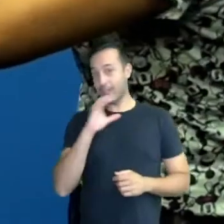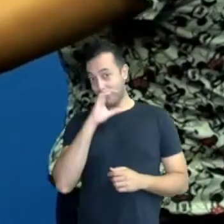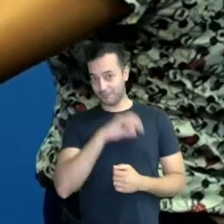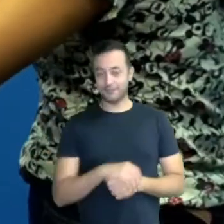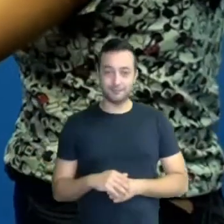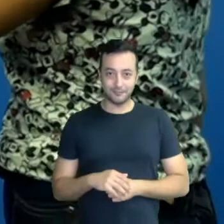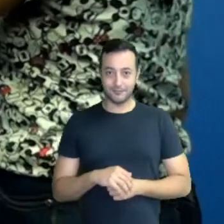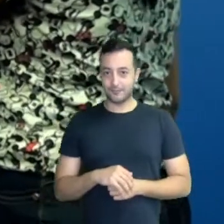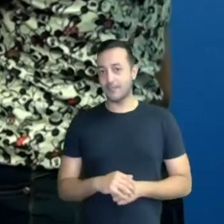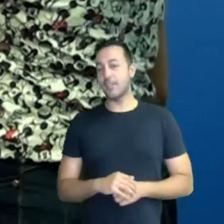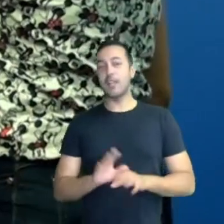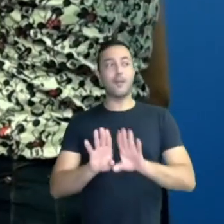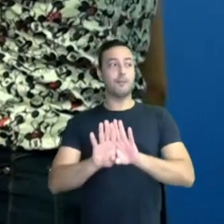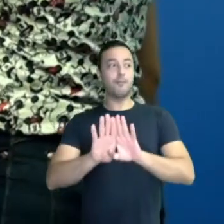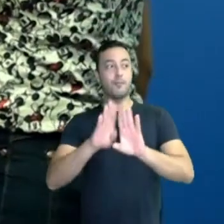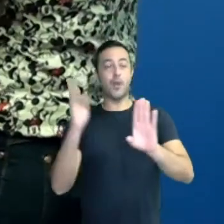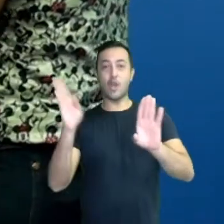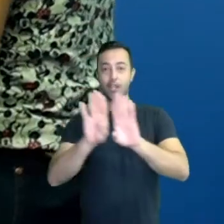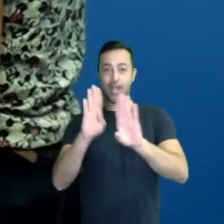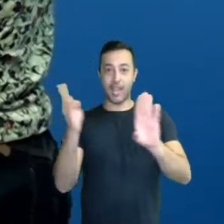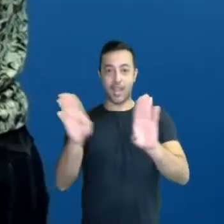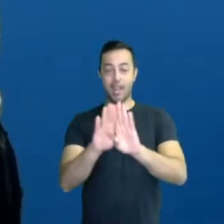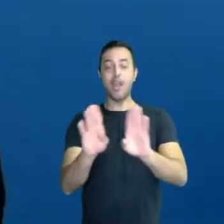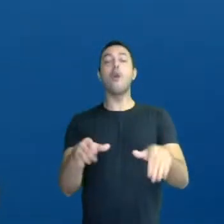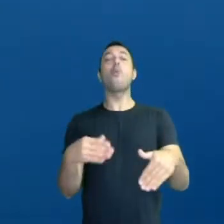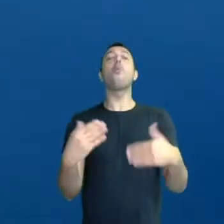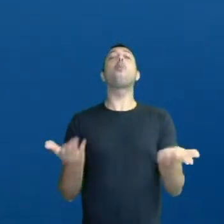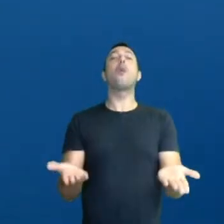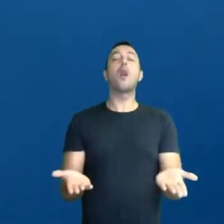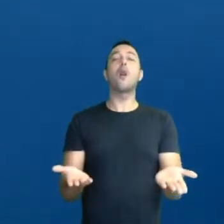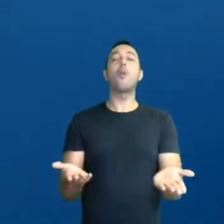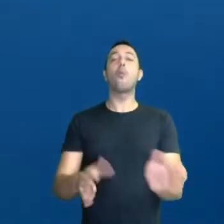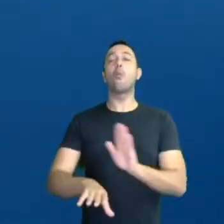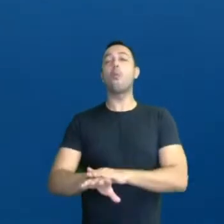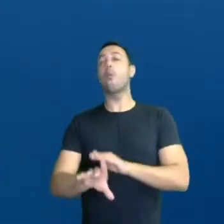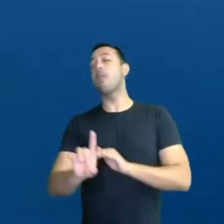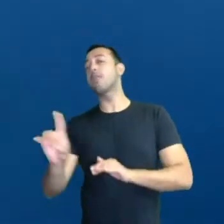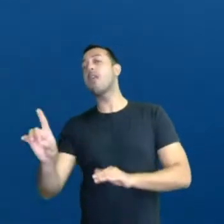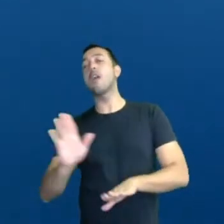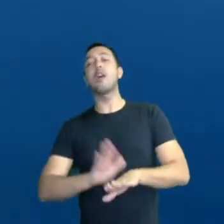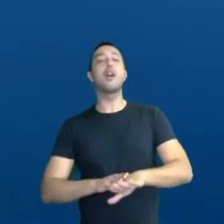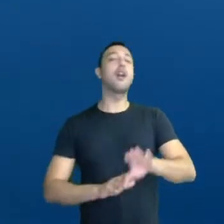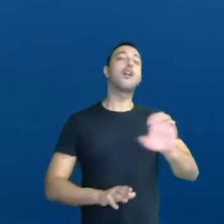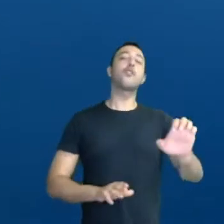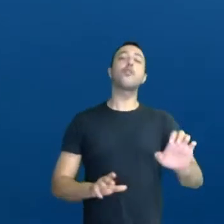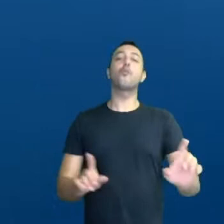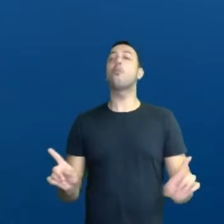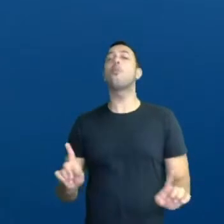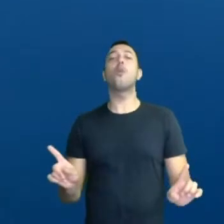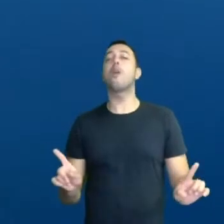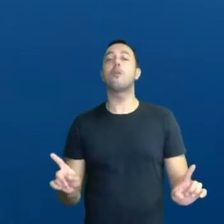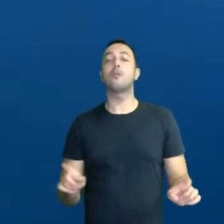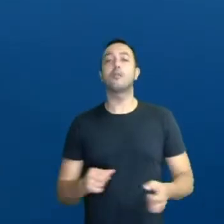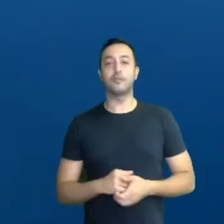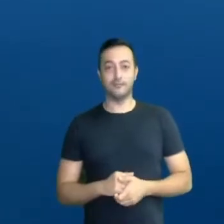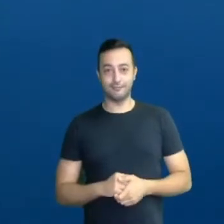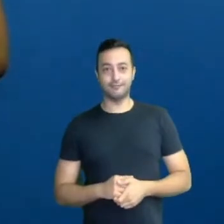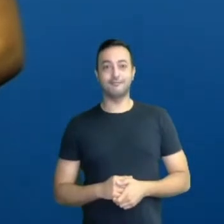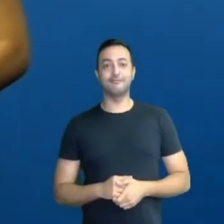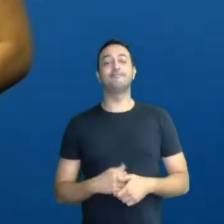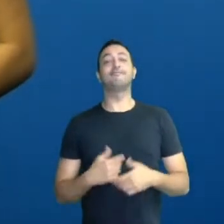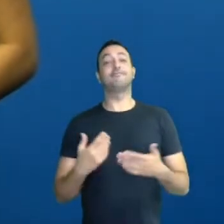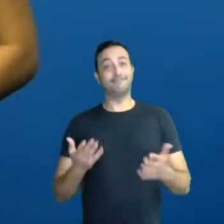tempo. A porta está abrindo do seu lado direito ou esquerdo?